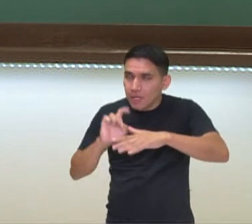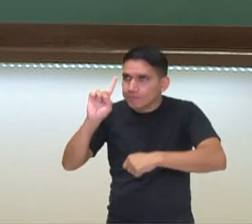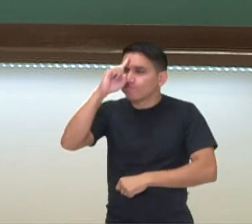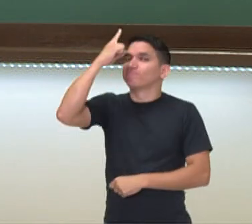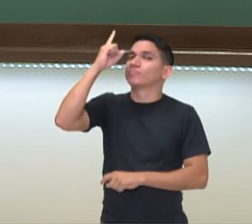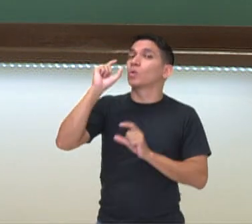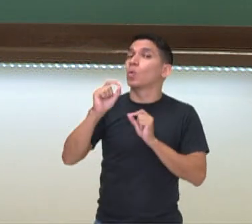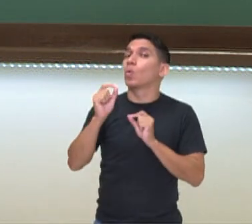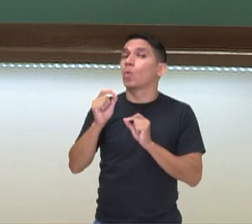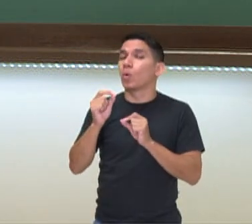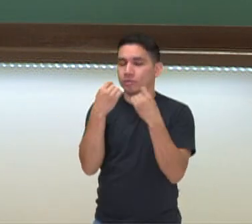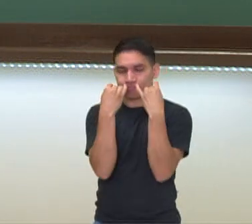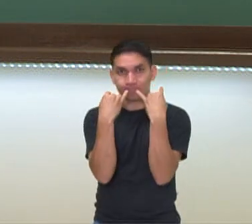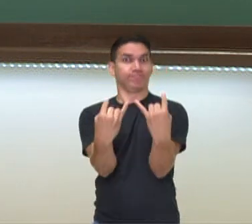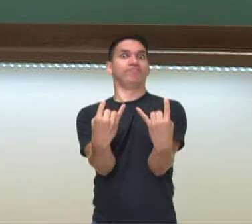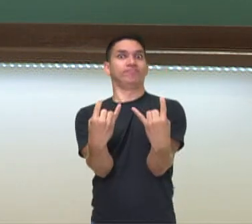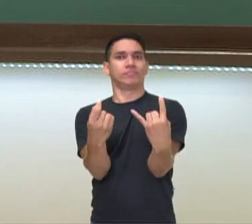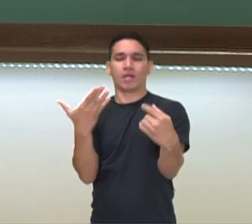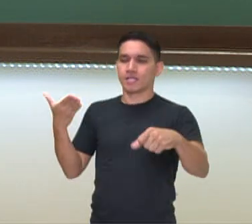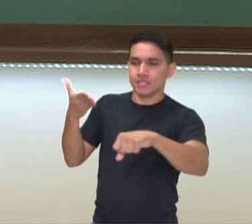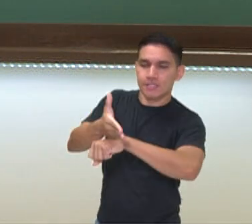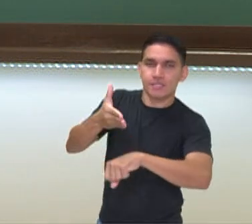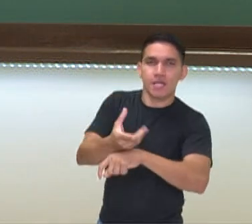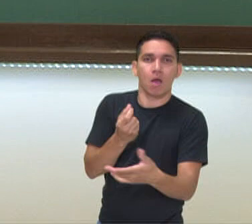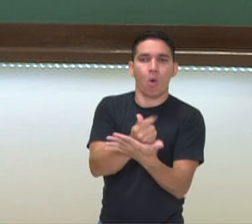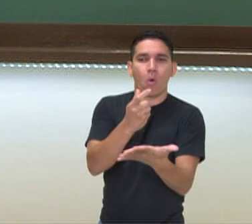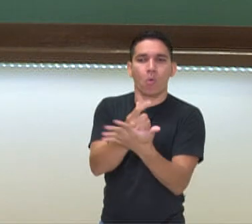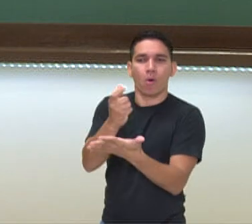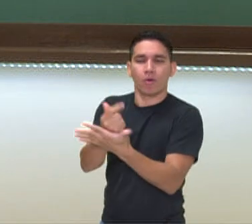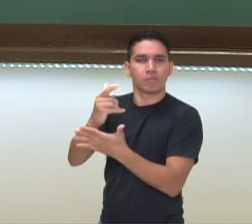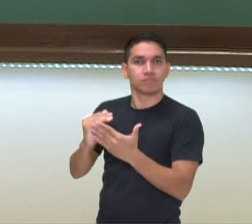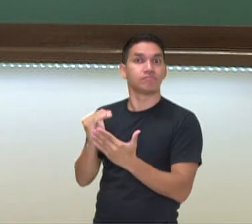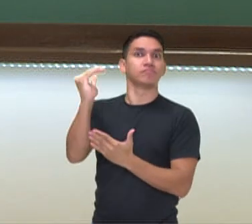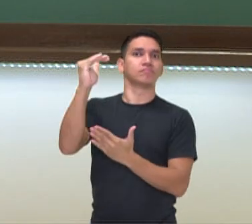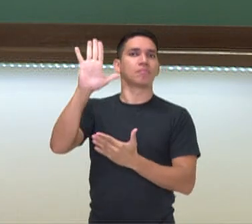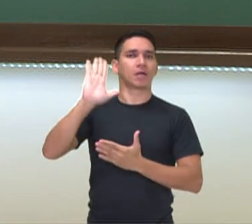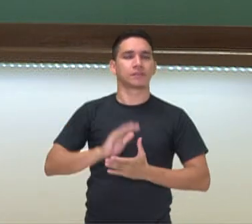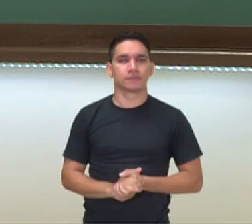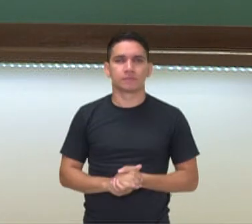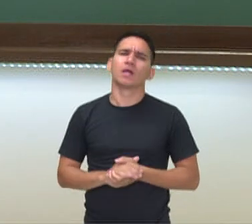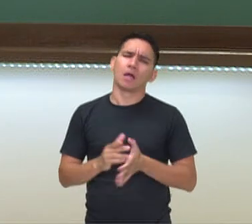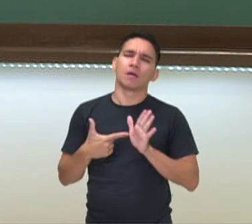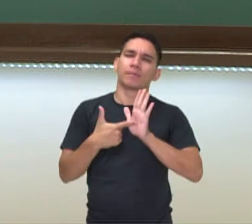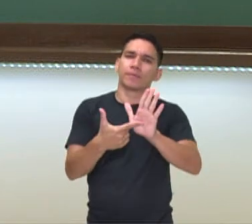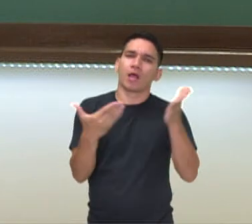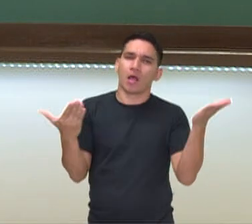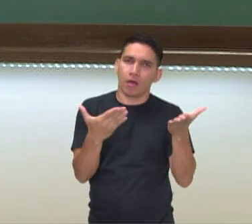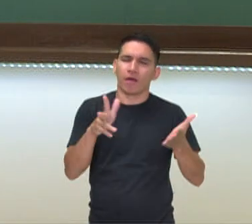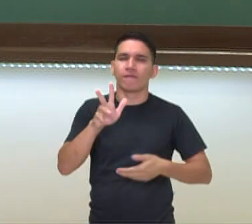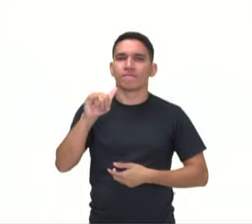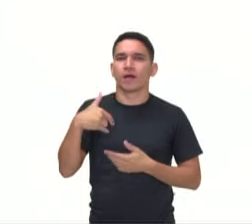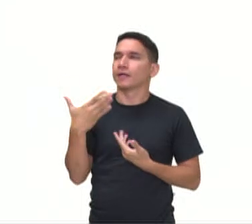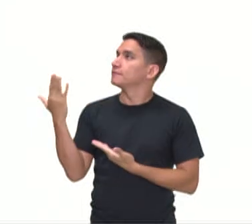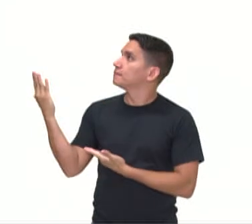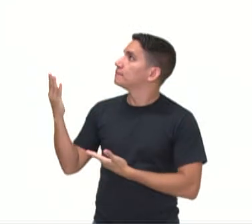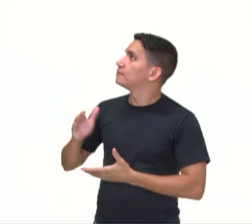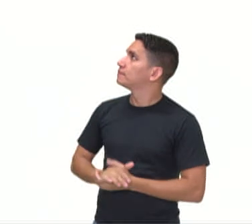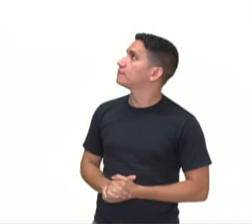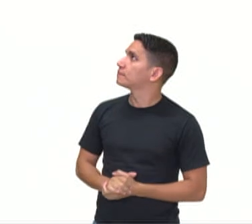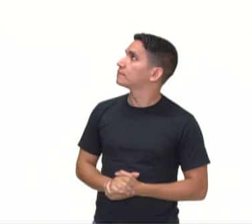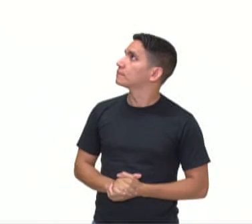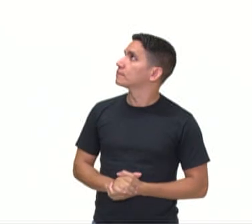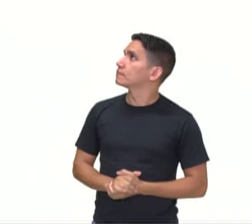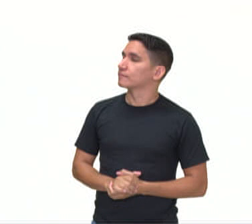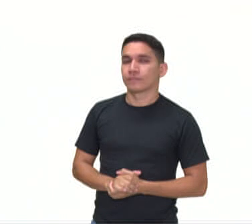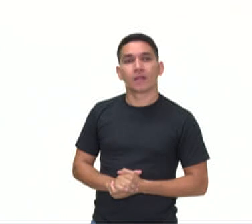fazer com que? Fazer com que a gente venha a consumir mais. Um exemplo delas que eu trago nessa imagem aqui que vai aparecer do lado esquerdo da sua